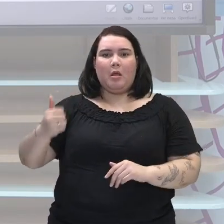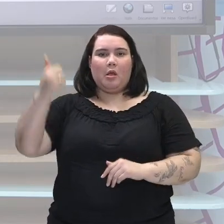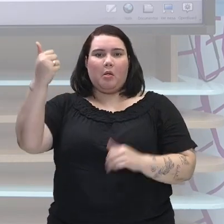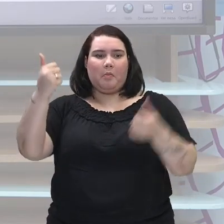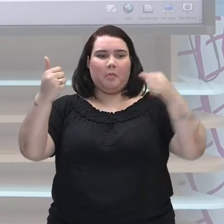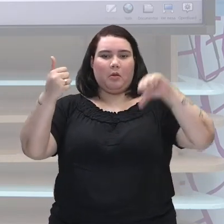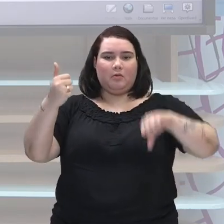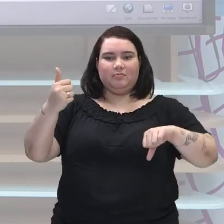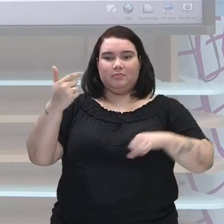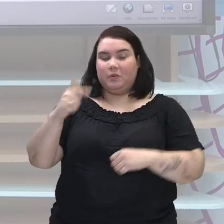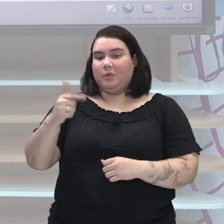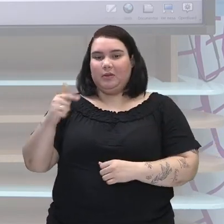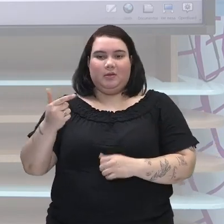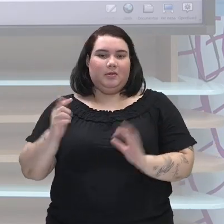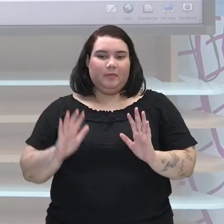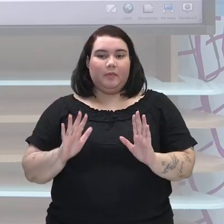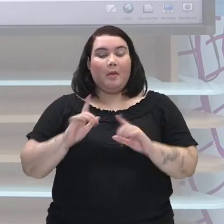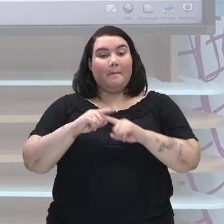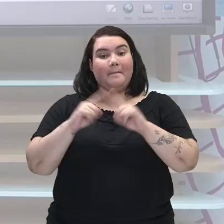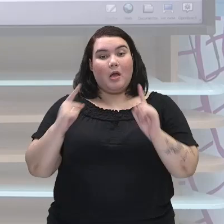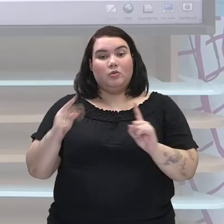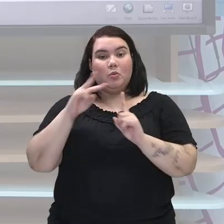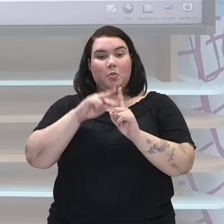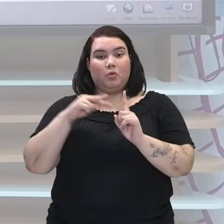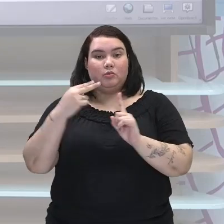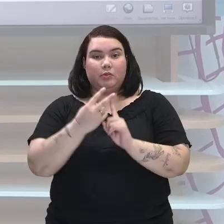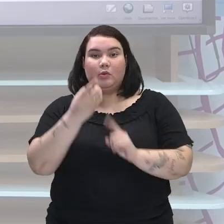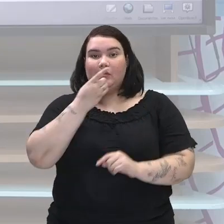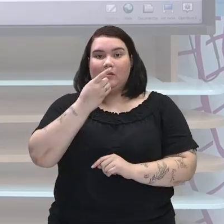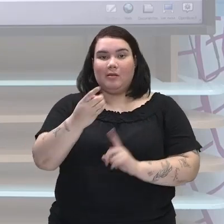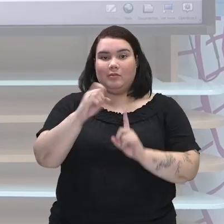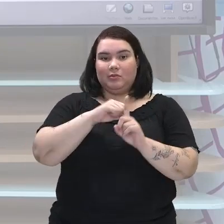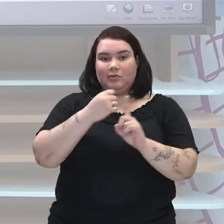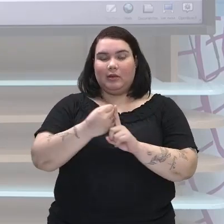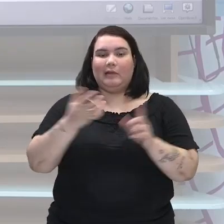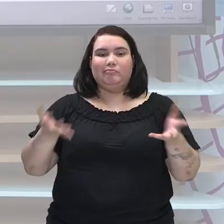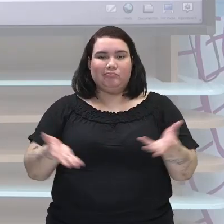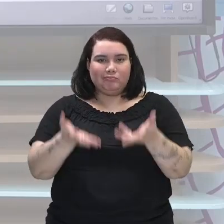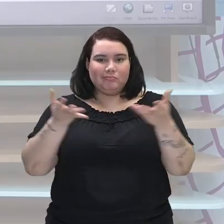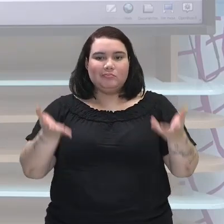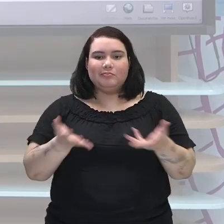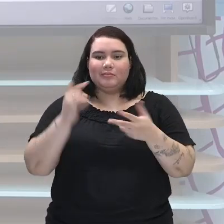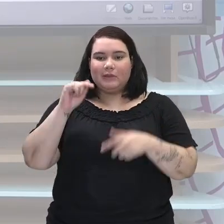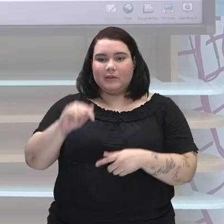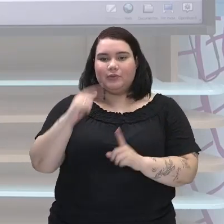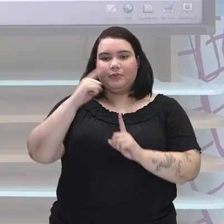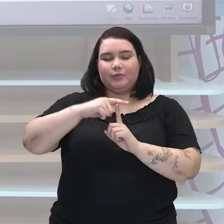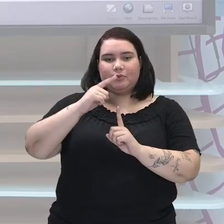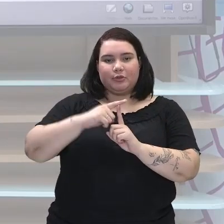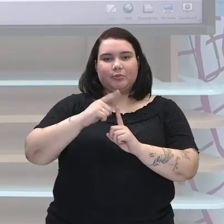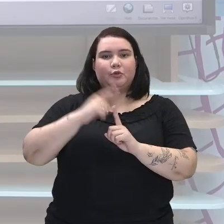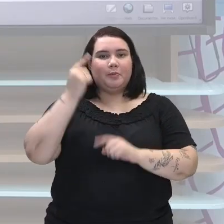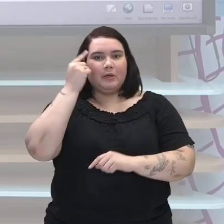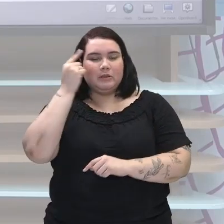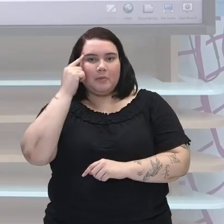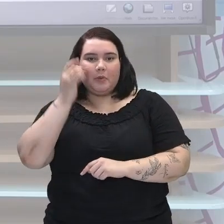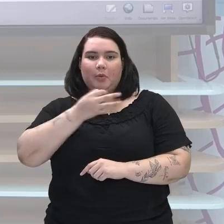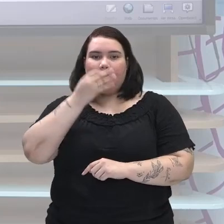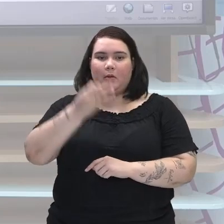Mas a visão do darwinismo social vai fomentar justamente isso. Para o quê?